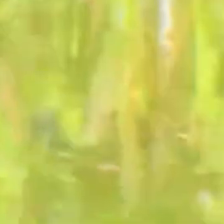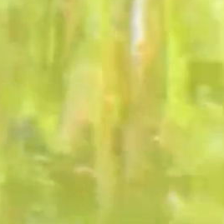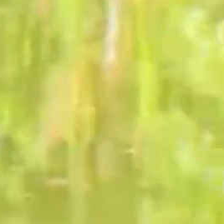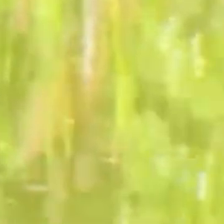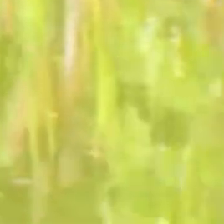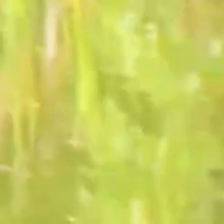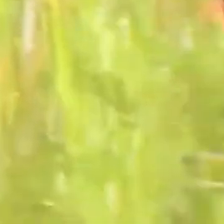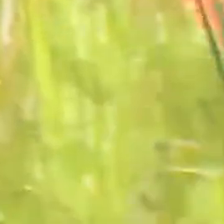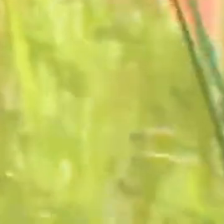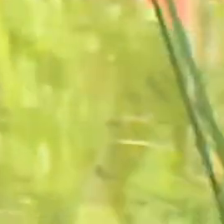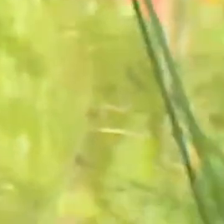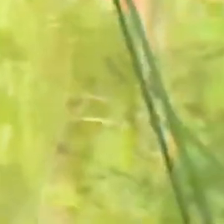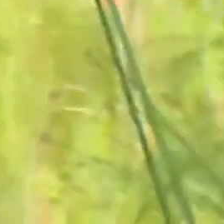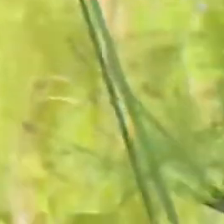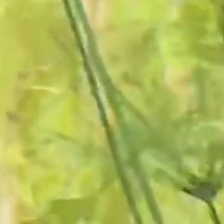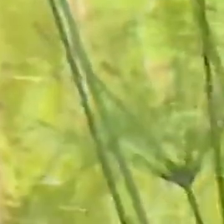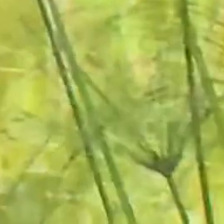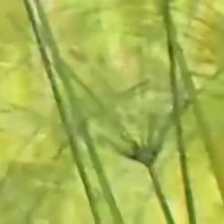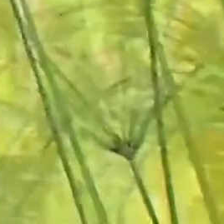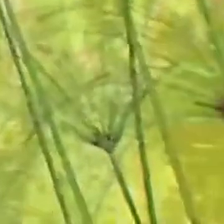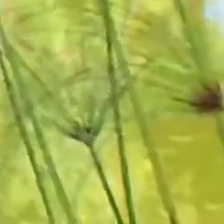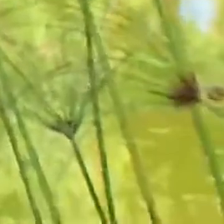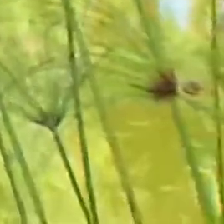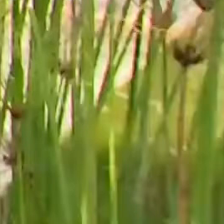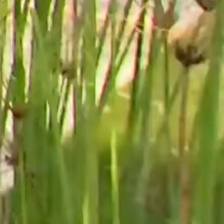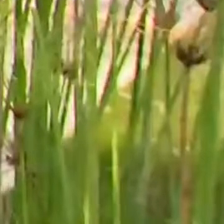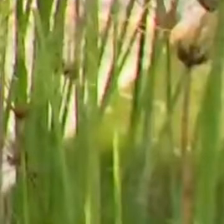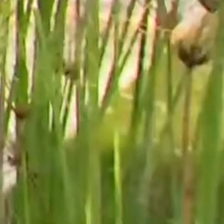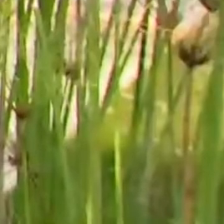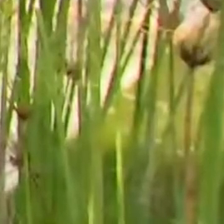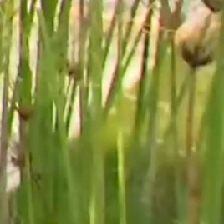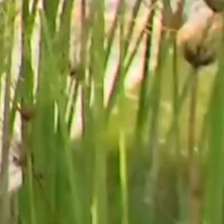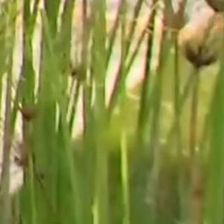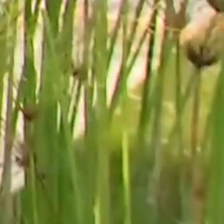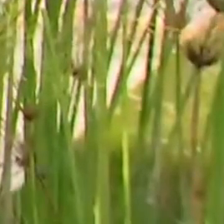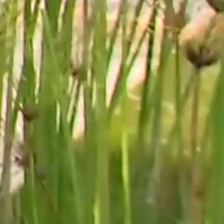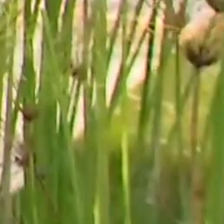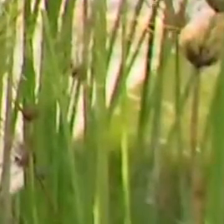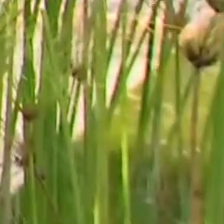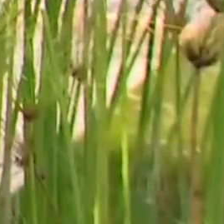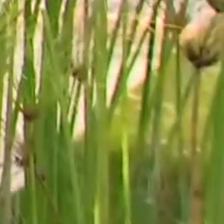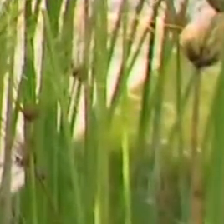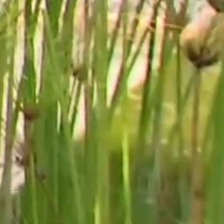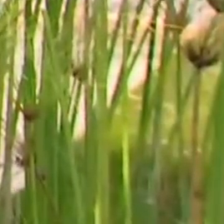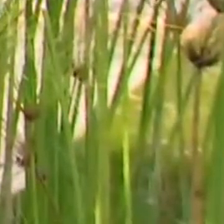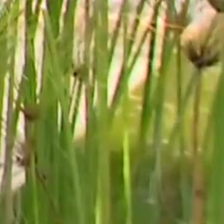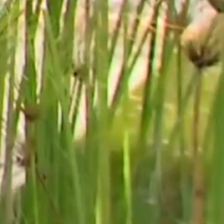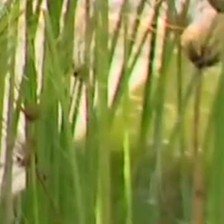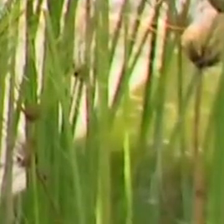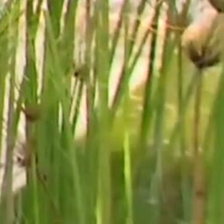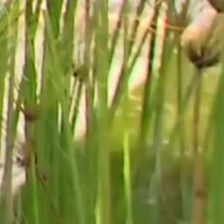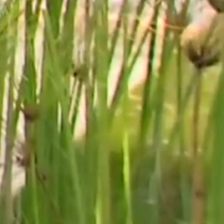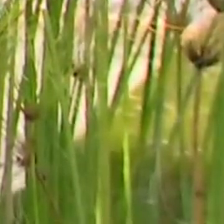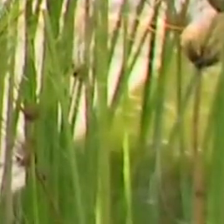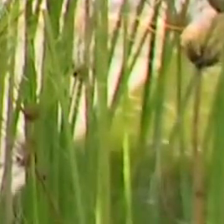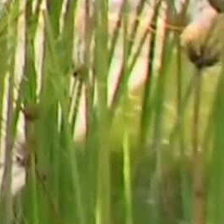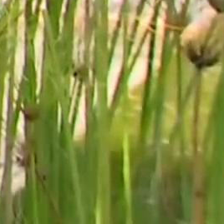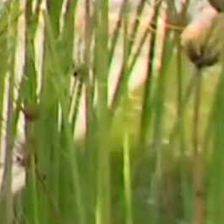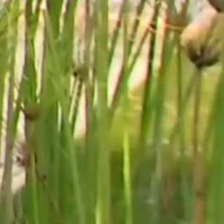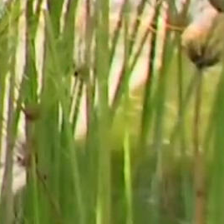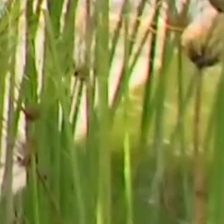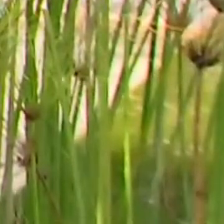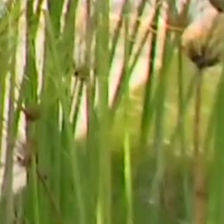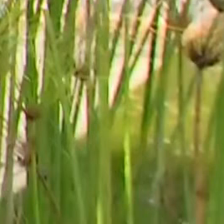nascer da lama. E é comestível, sabia? As folhas e flores fazem chá, sementes são consumidas, então é bem legal